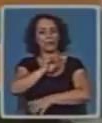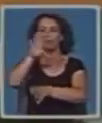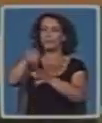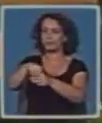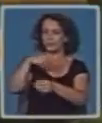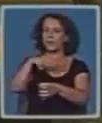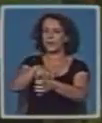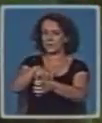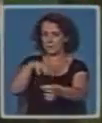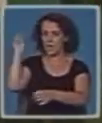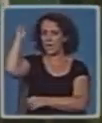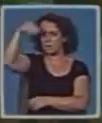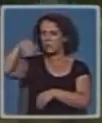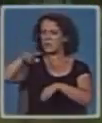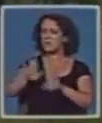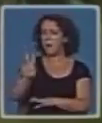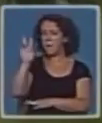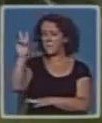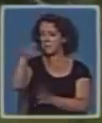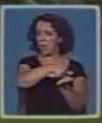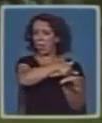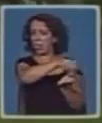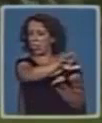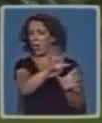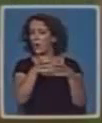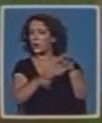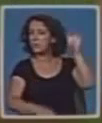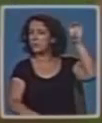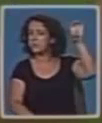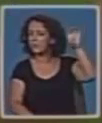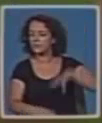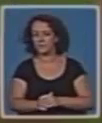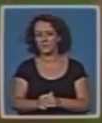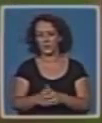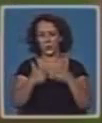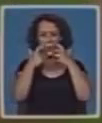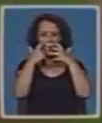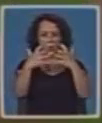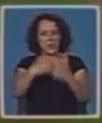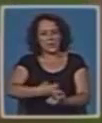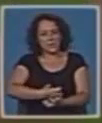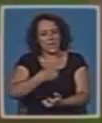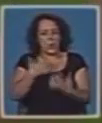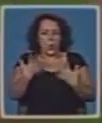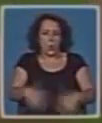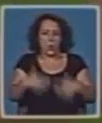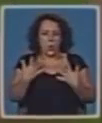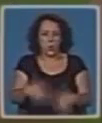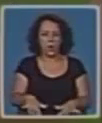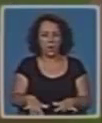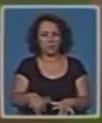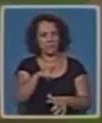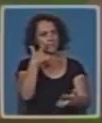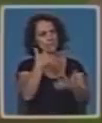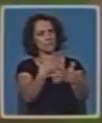e critica o PSD por excluir o Grupo Ocidental da sua lista. O simbolismo é extremamente importante. Esse simbolismo